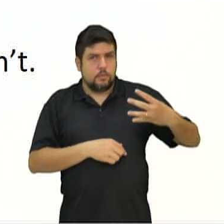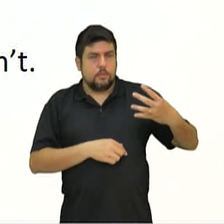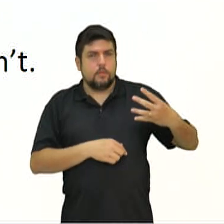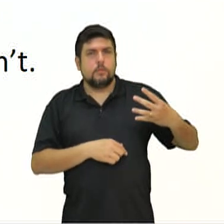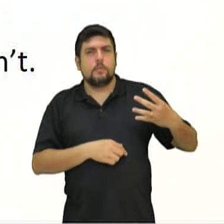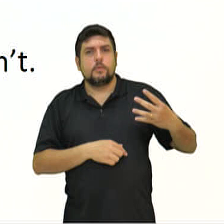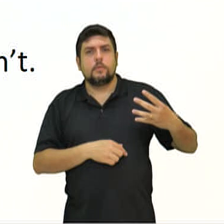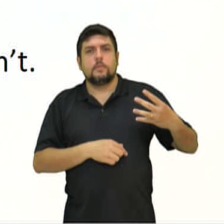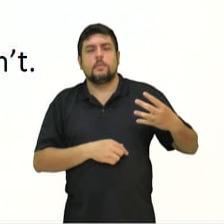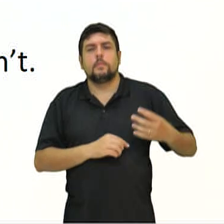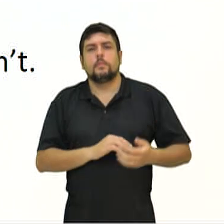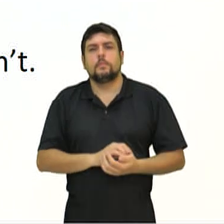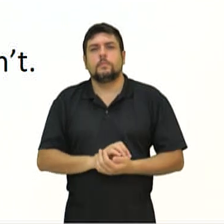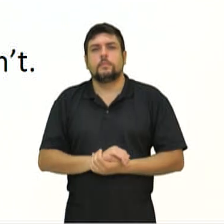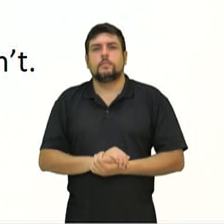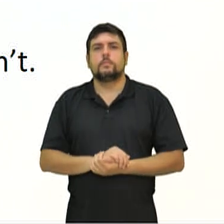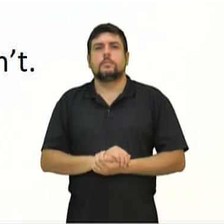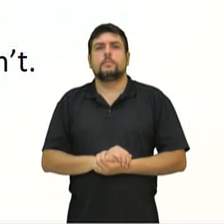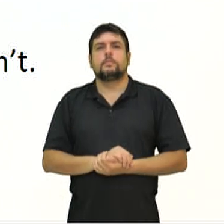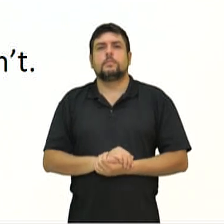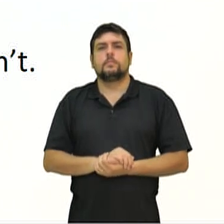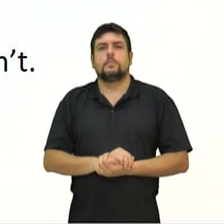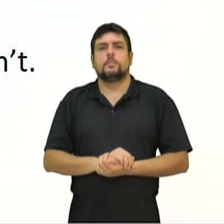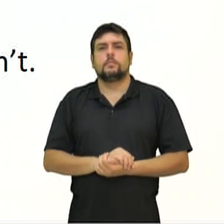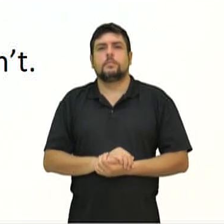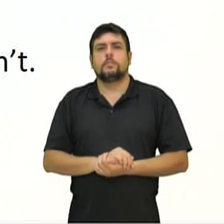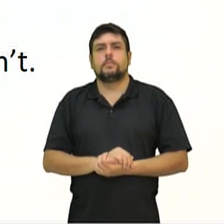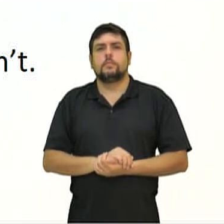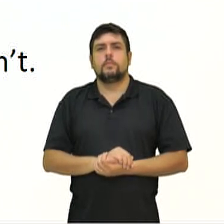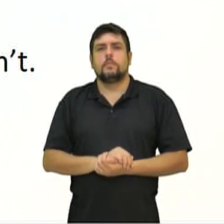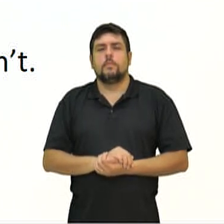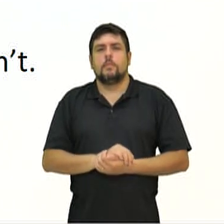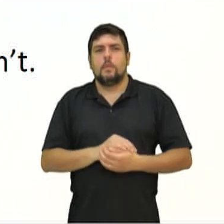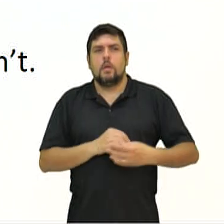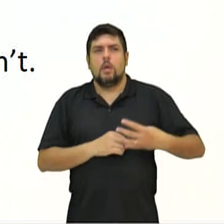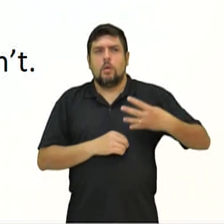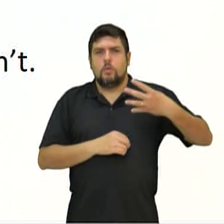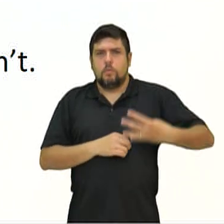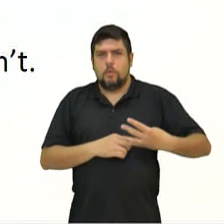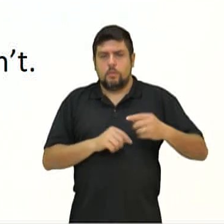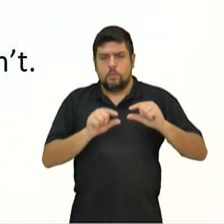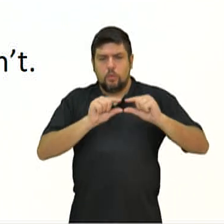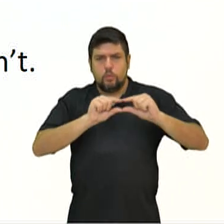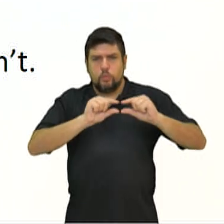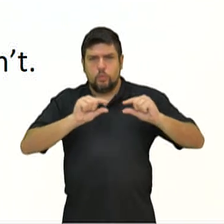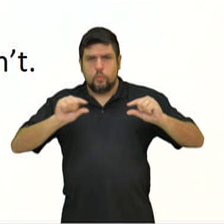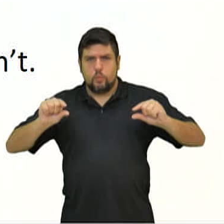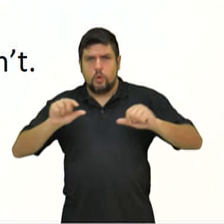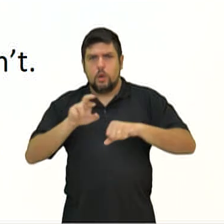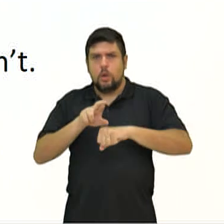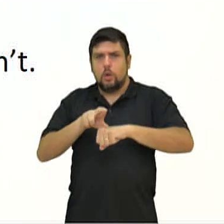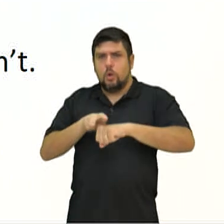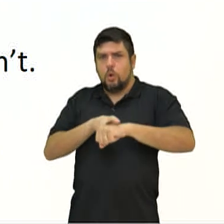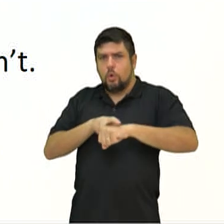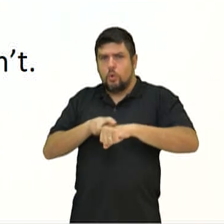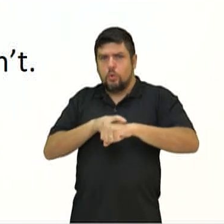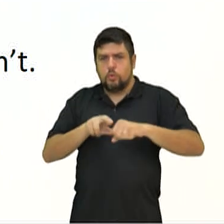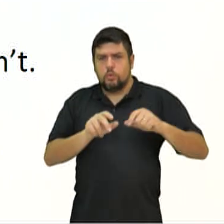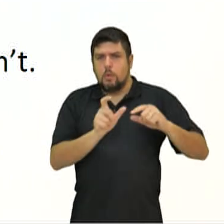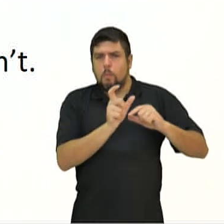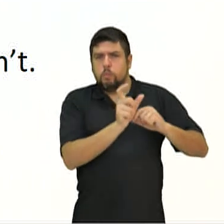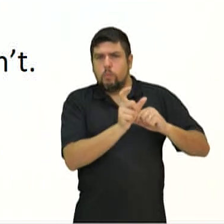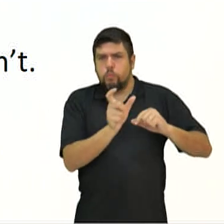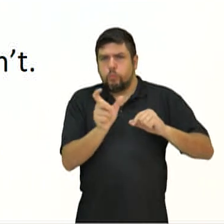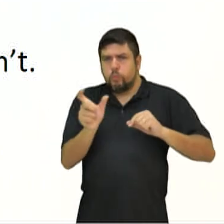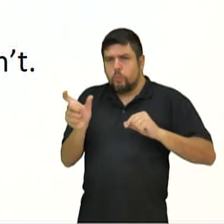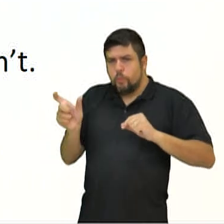and fill in with the words given. Essas palavras que estão nesse quadro roxo aqui, elas irão aparecer no nosso texto,